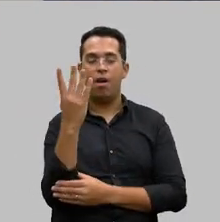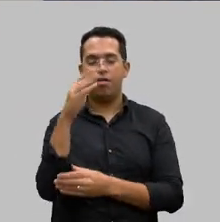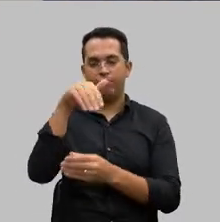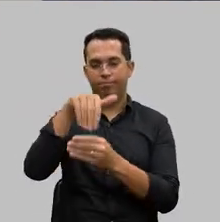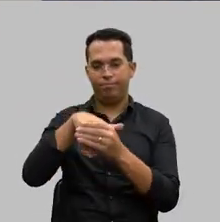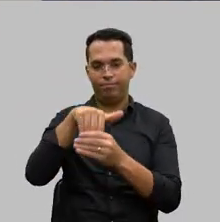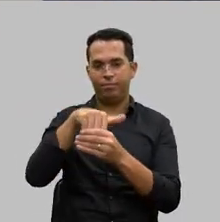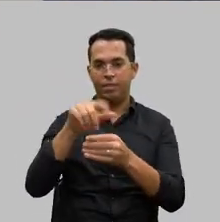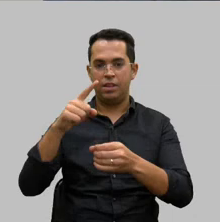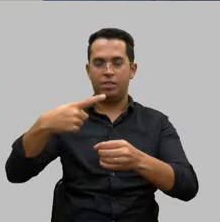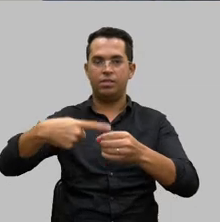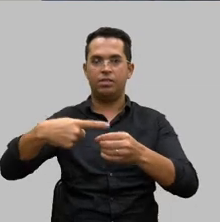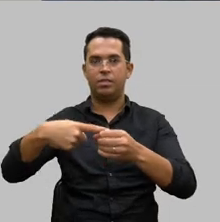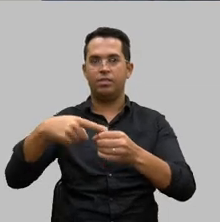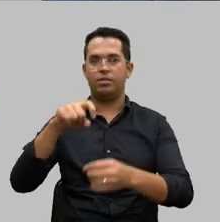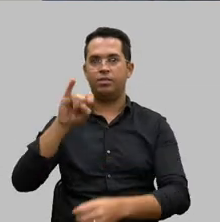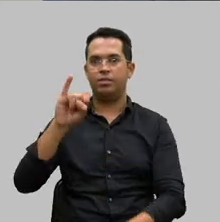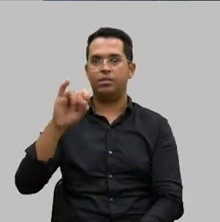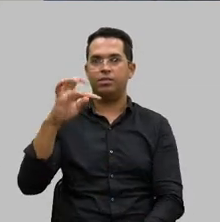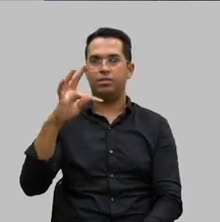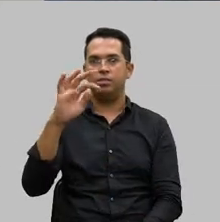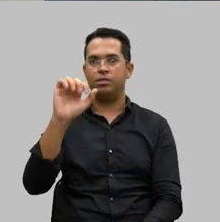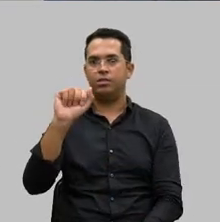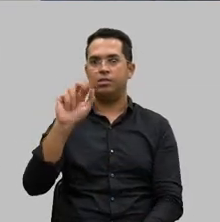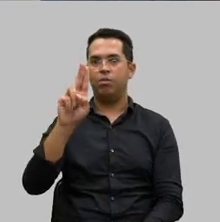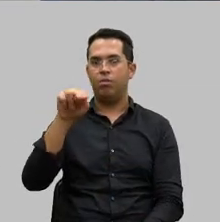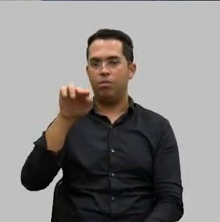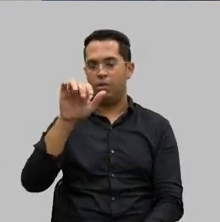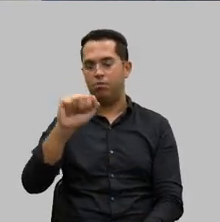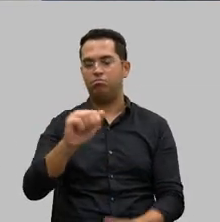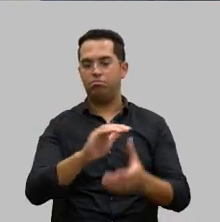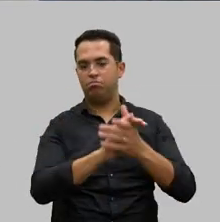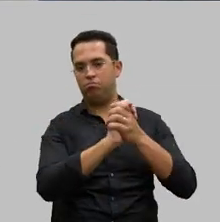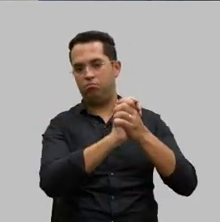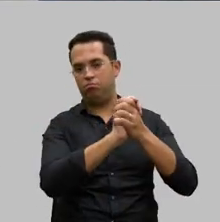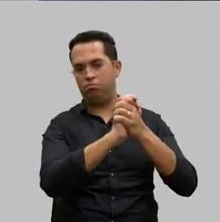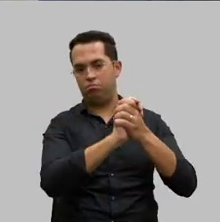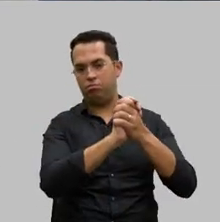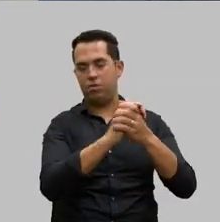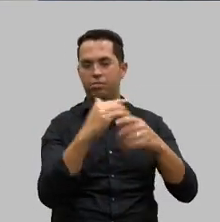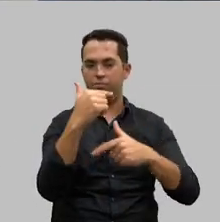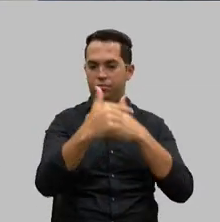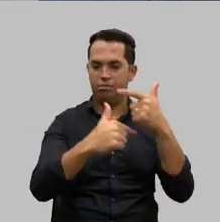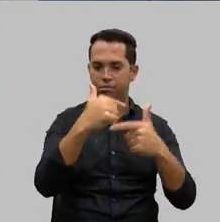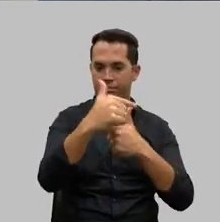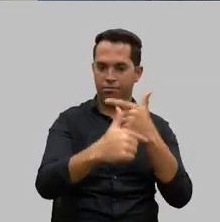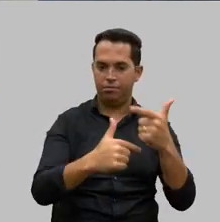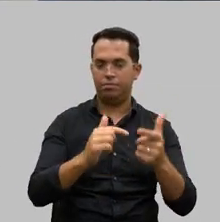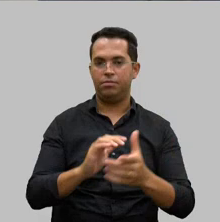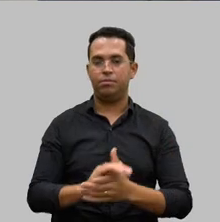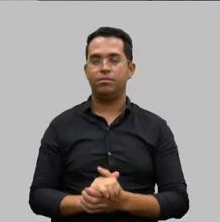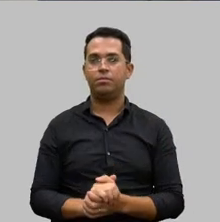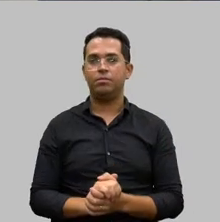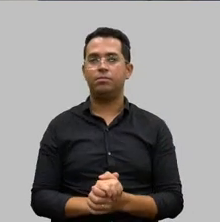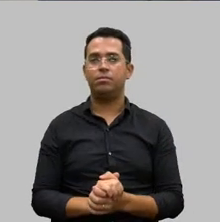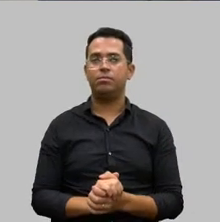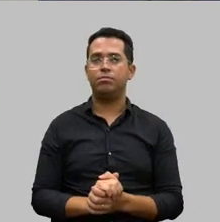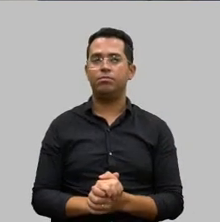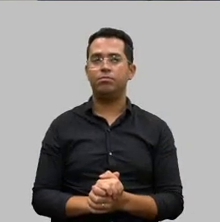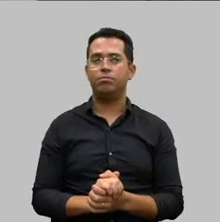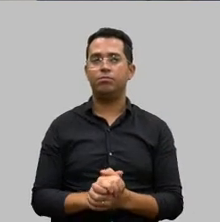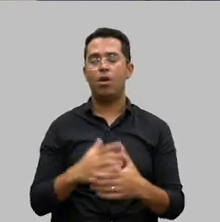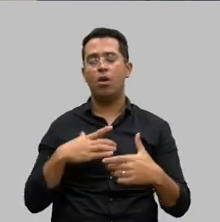Itaúna Parabéns pela disponibilidade né mas quando a gente fala em